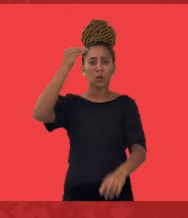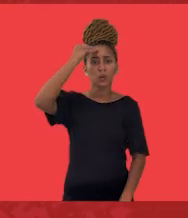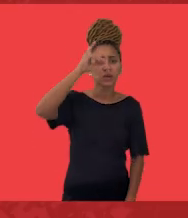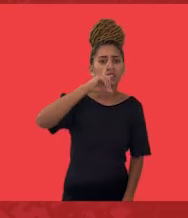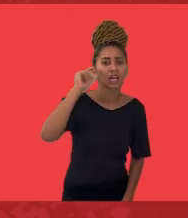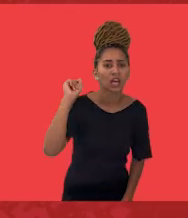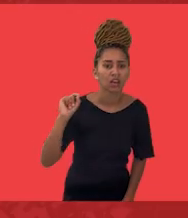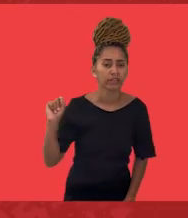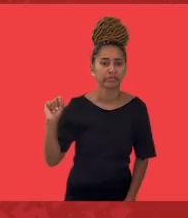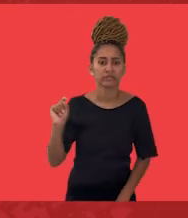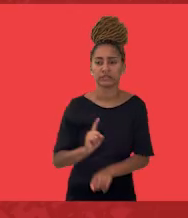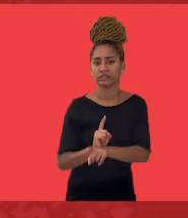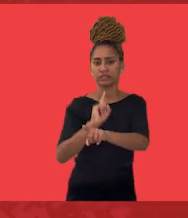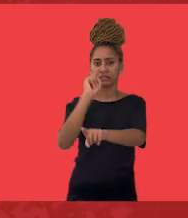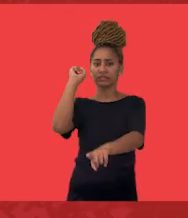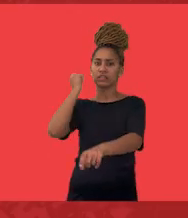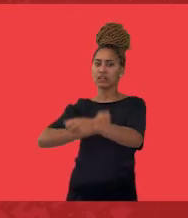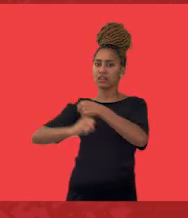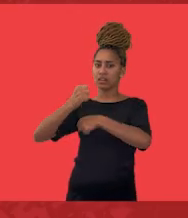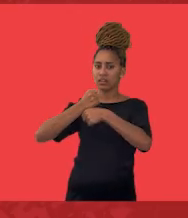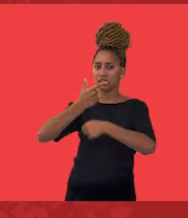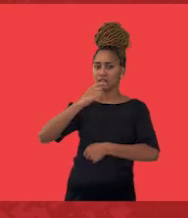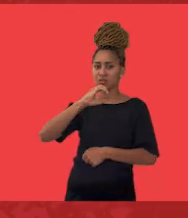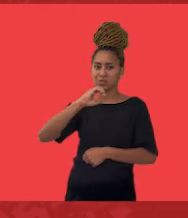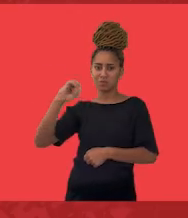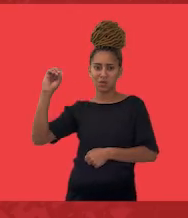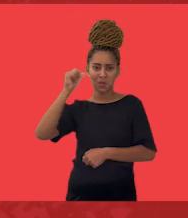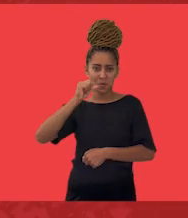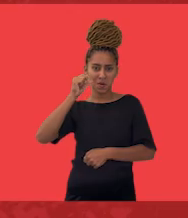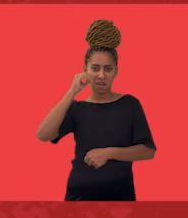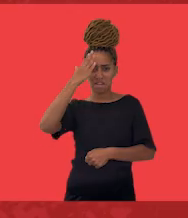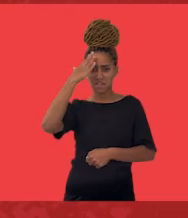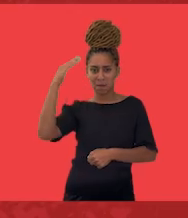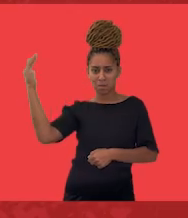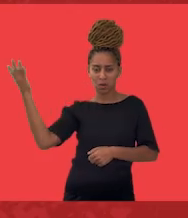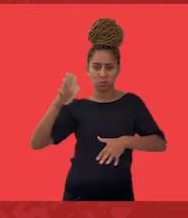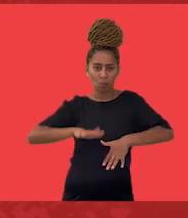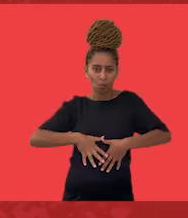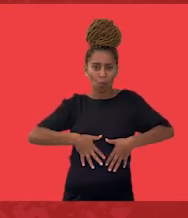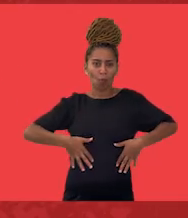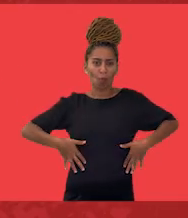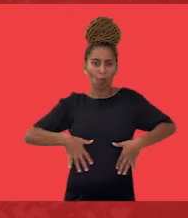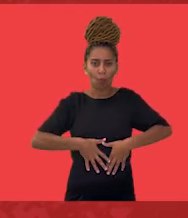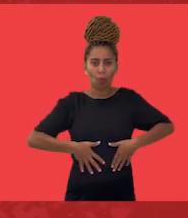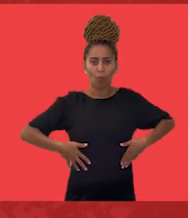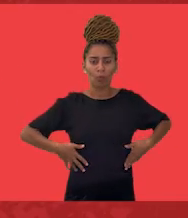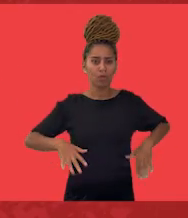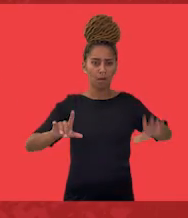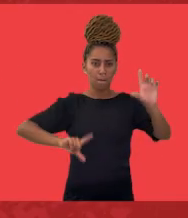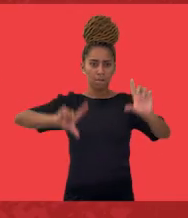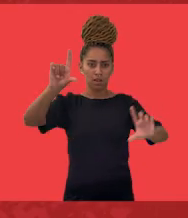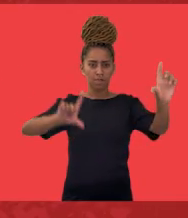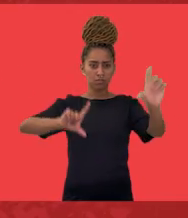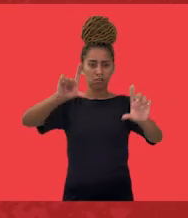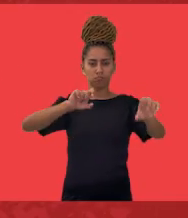traumas, de unhas rosa queimado e esmalte carcomido, despida no provador, a culpa de não